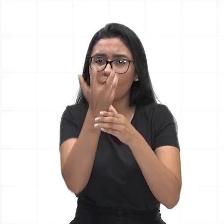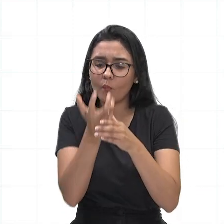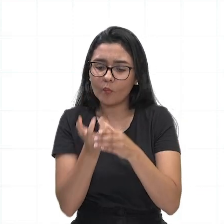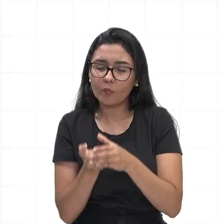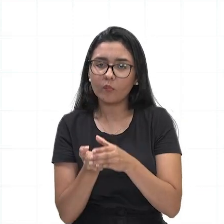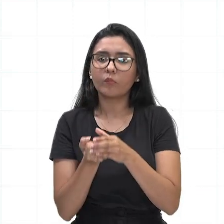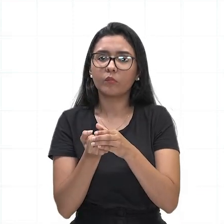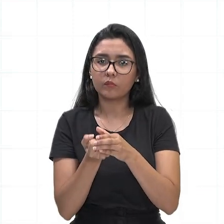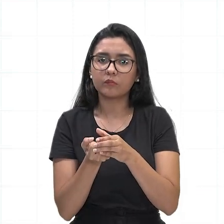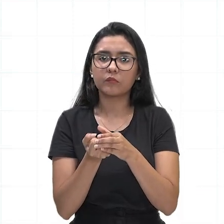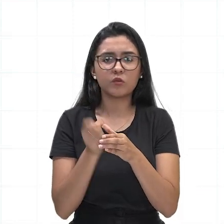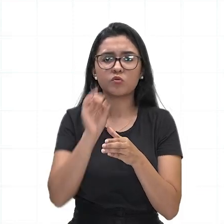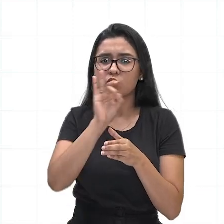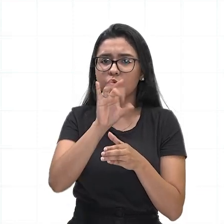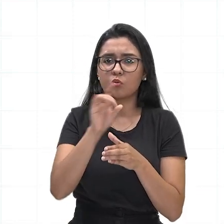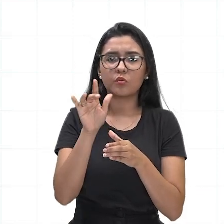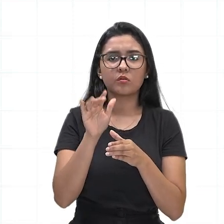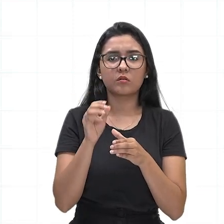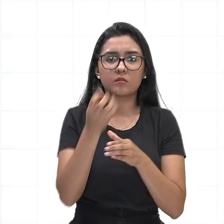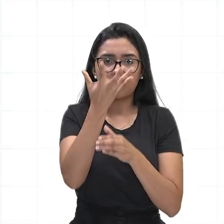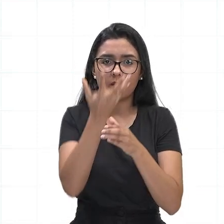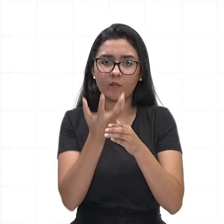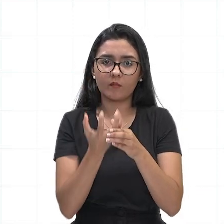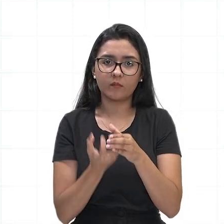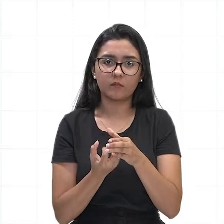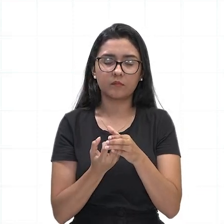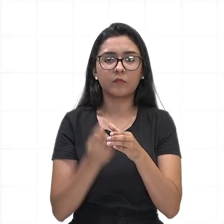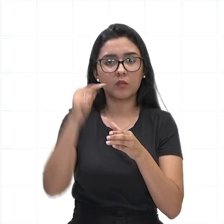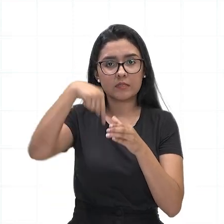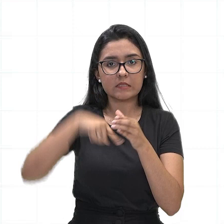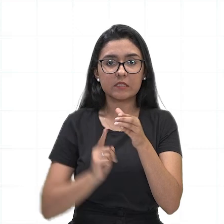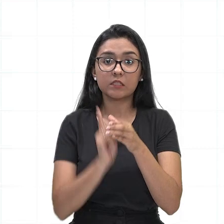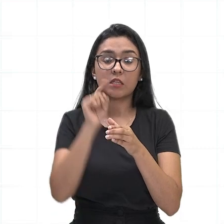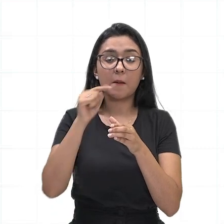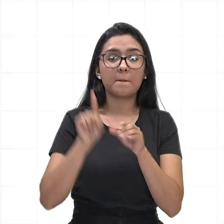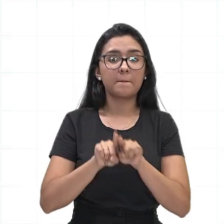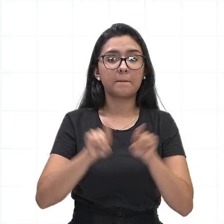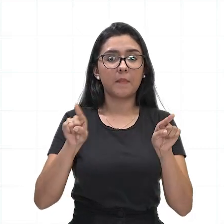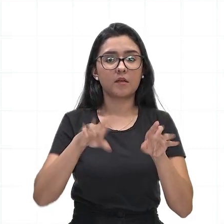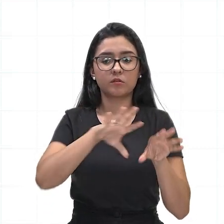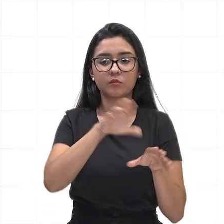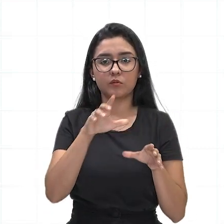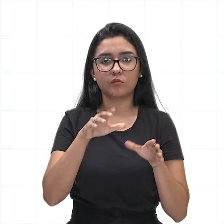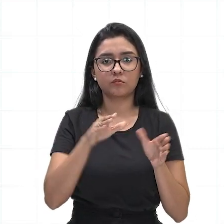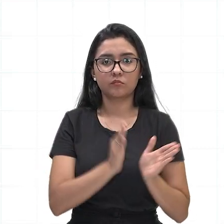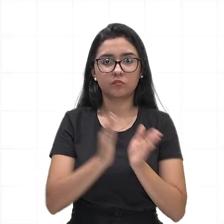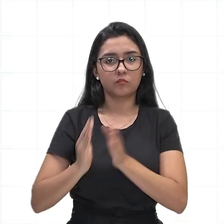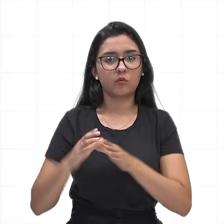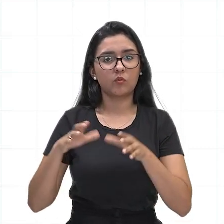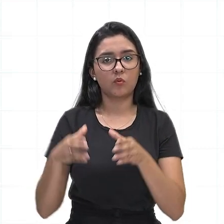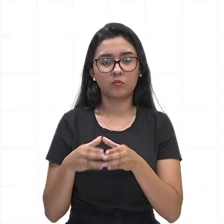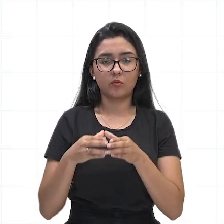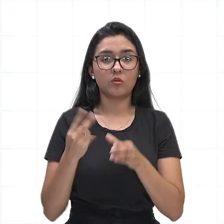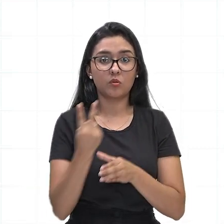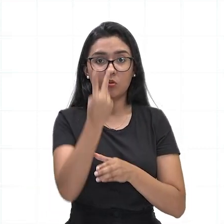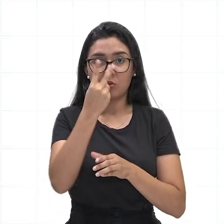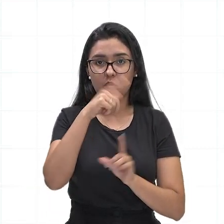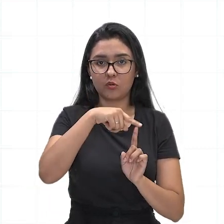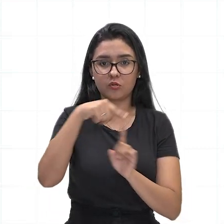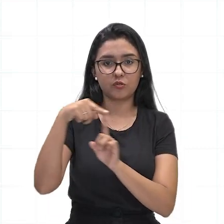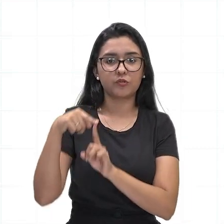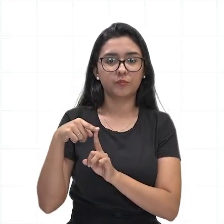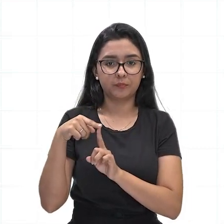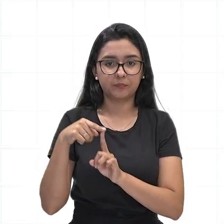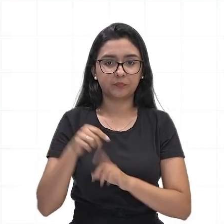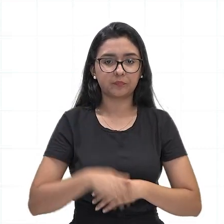água e a digestão era basicamente dentro da célula. No caso aí dos quinidários, eles já apresentam dois tipos, que vai